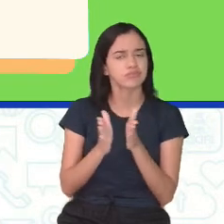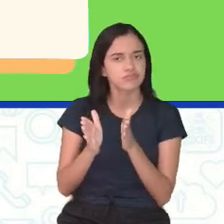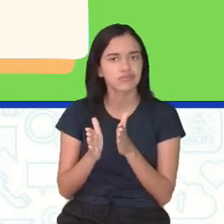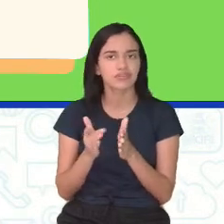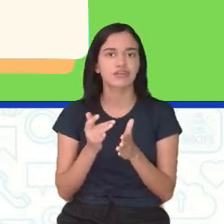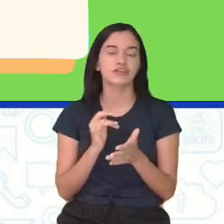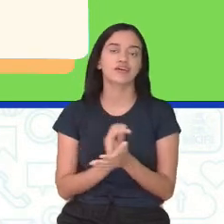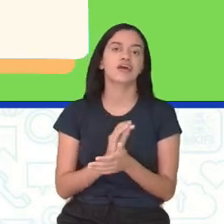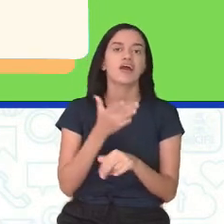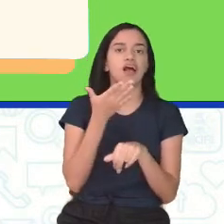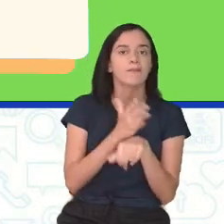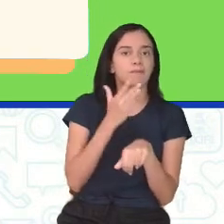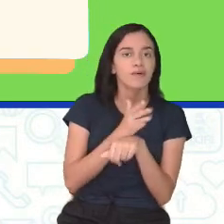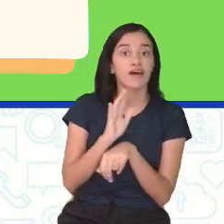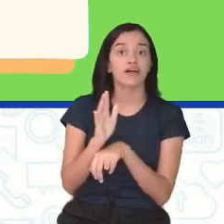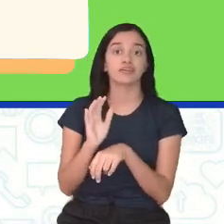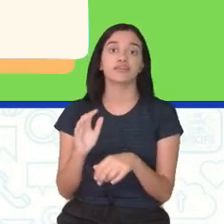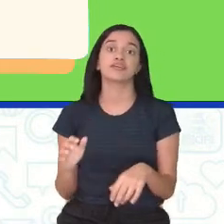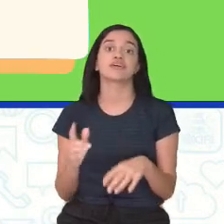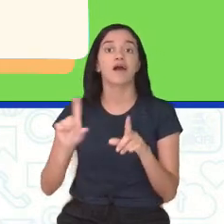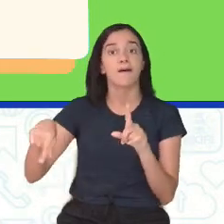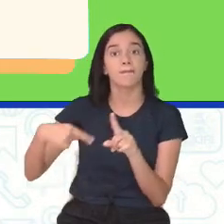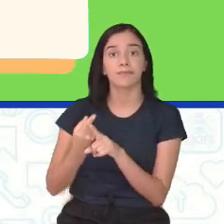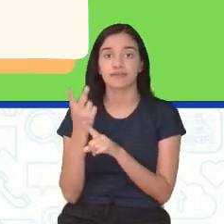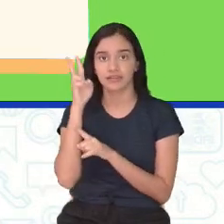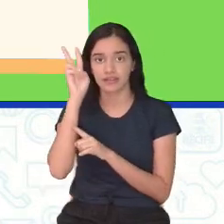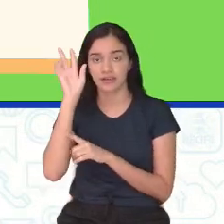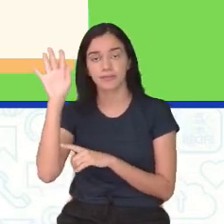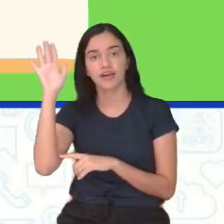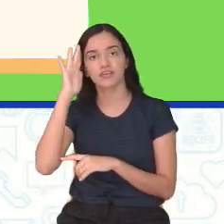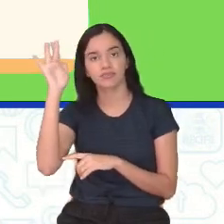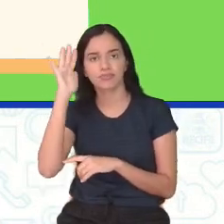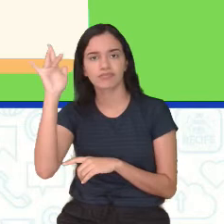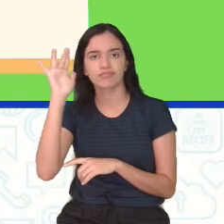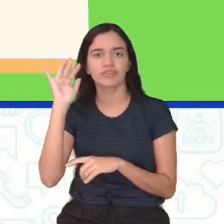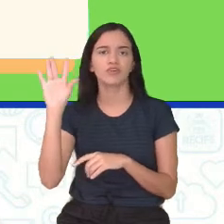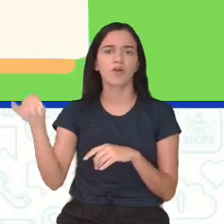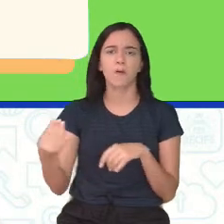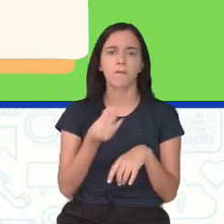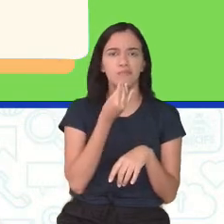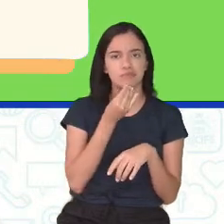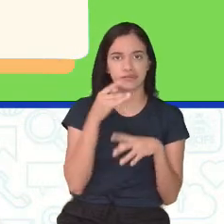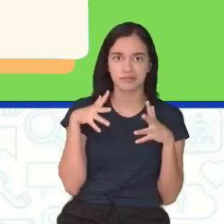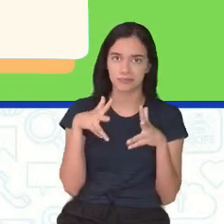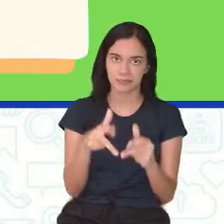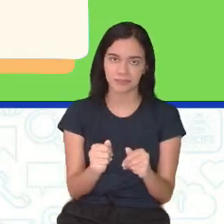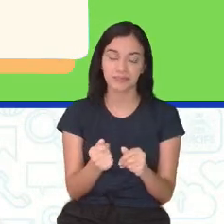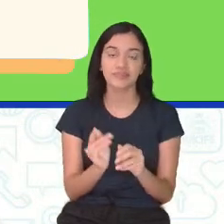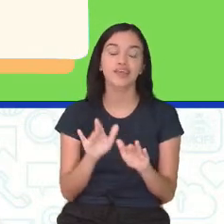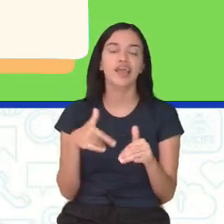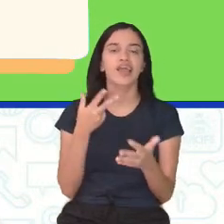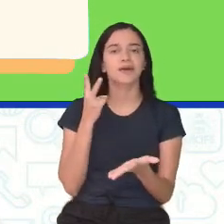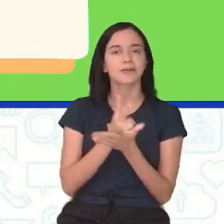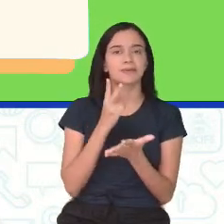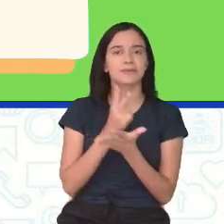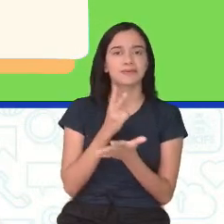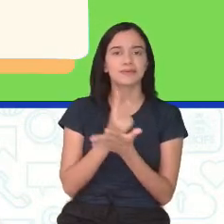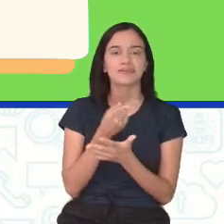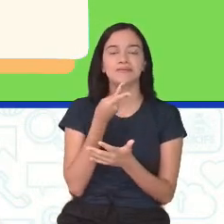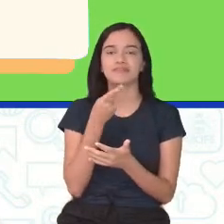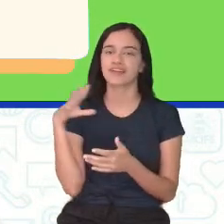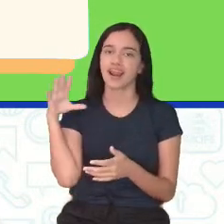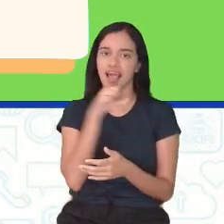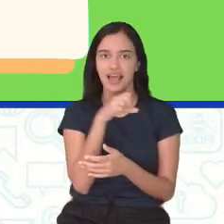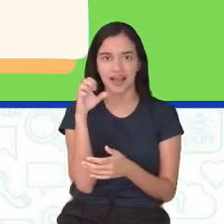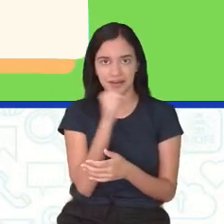teoria, um pouquinho de prática, para que vocês possam aproveitar de tudo um pouco, tá bom? E eu, como sempre, aqui falando tudo nas